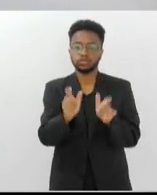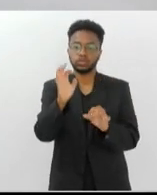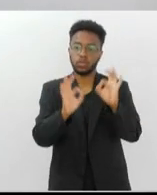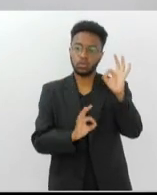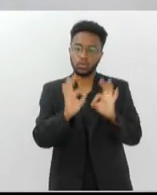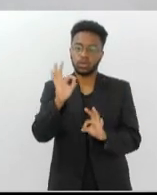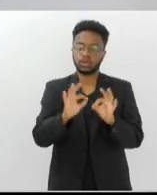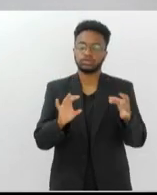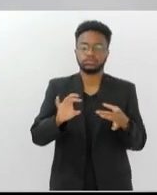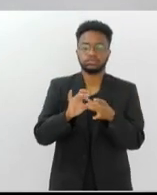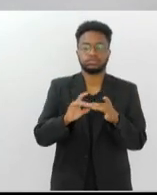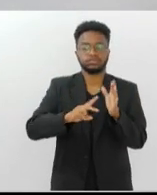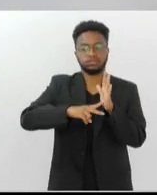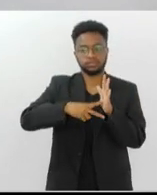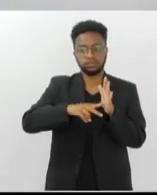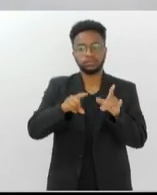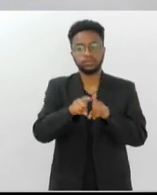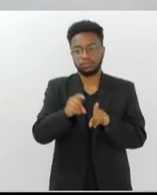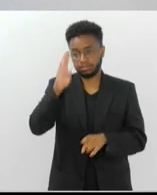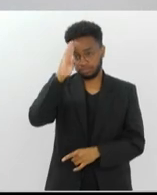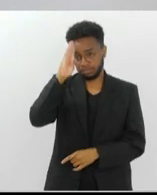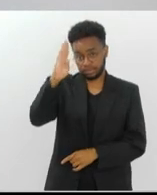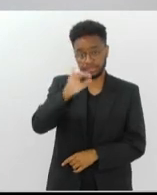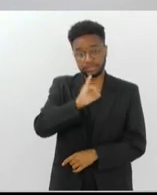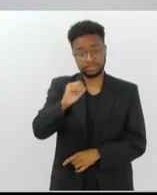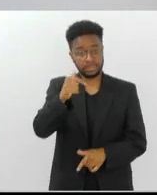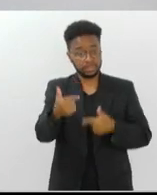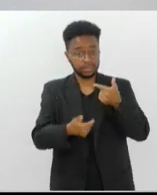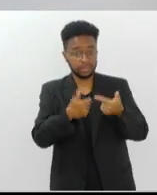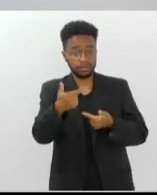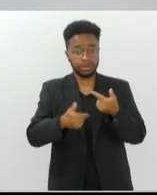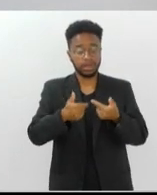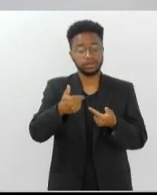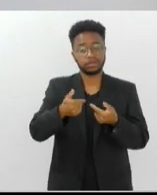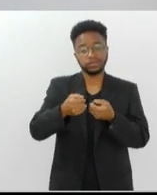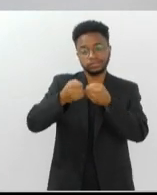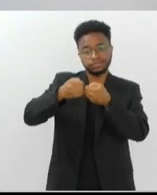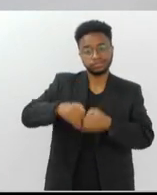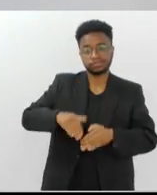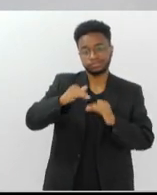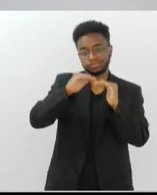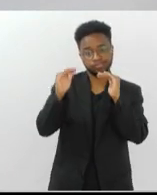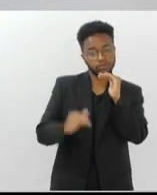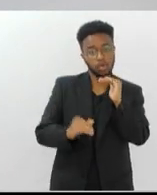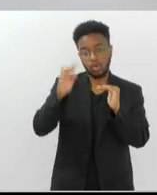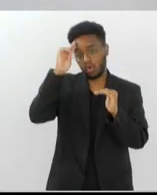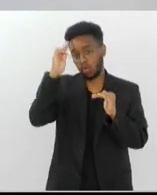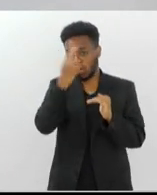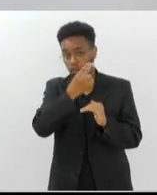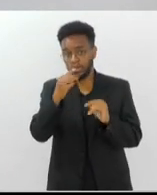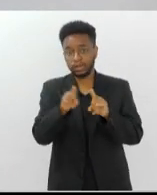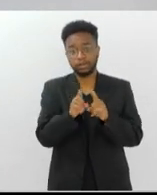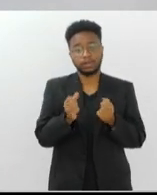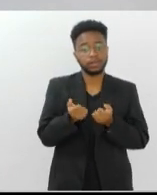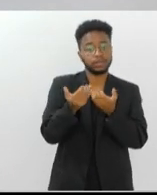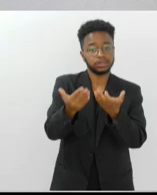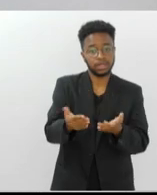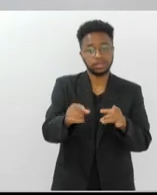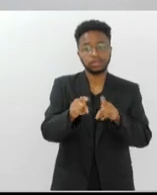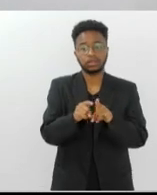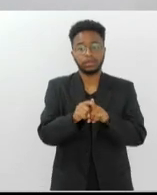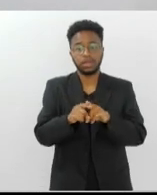organizarem em sindicatos, principalmente os trabalhadores precarizados, como de Uber, de entrega, com a